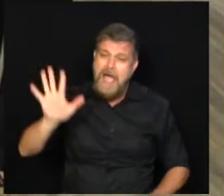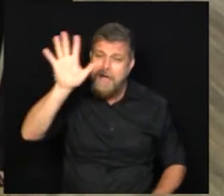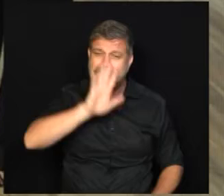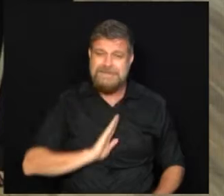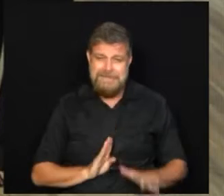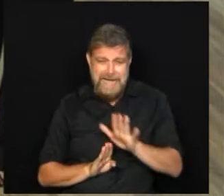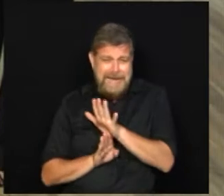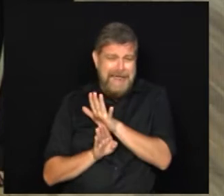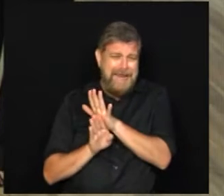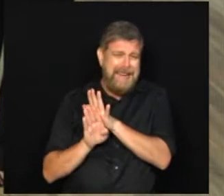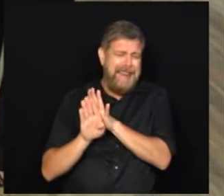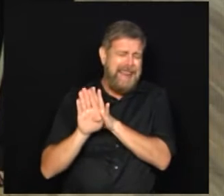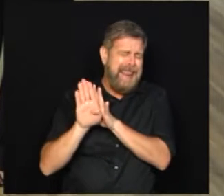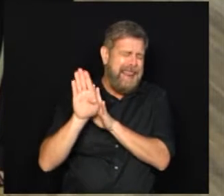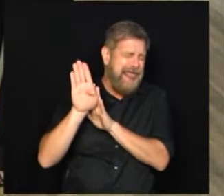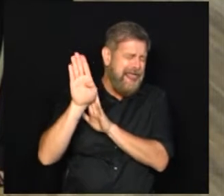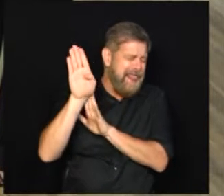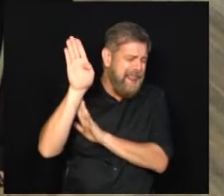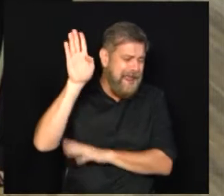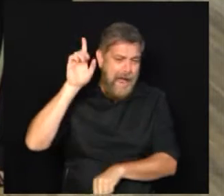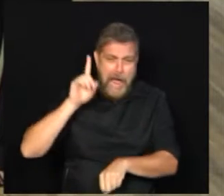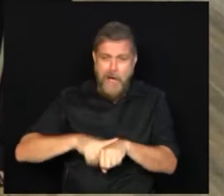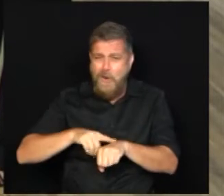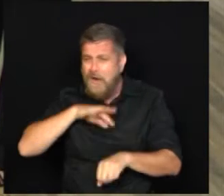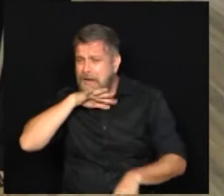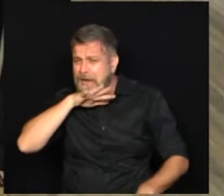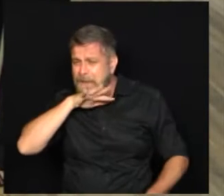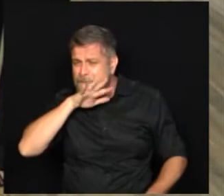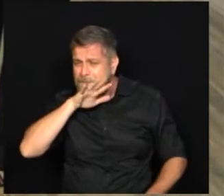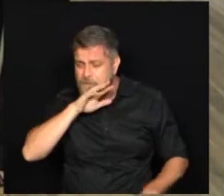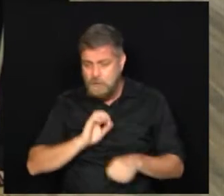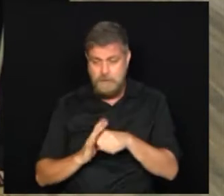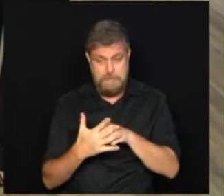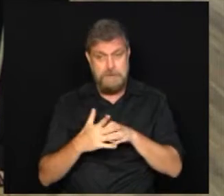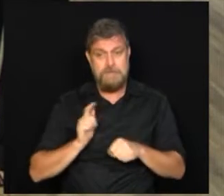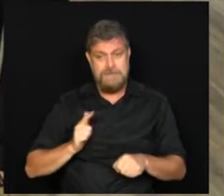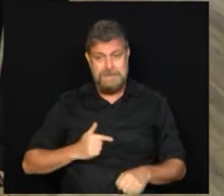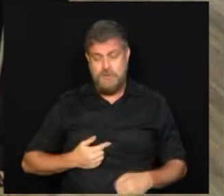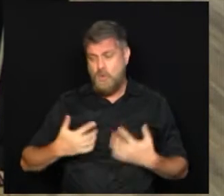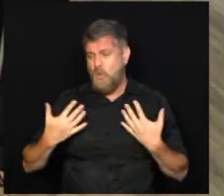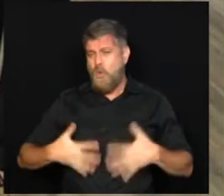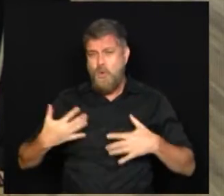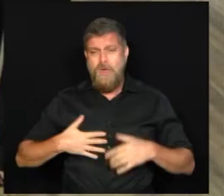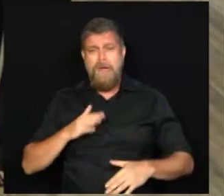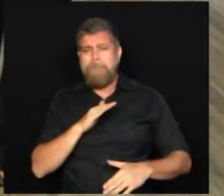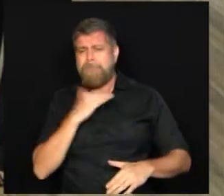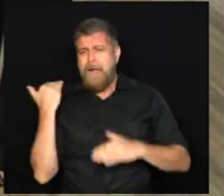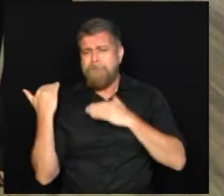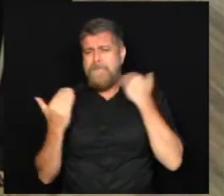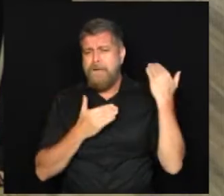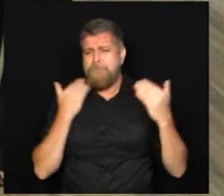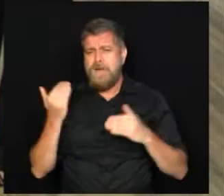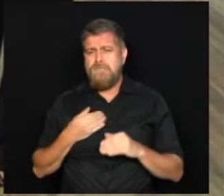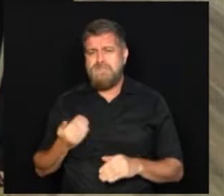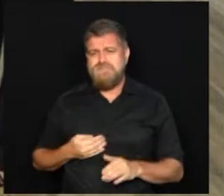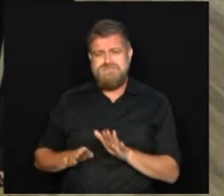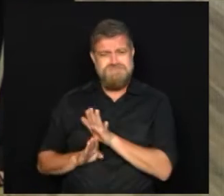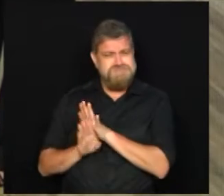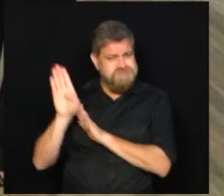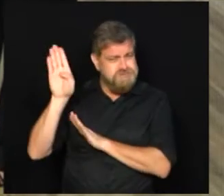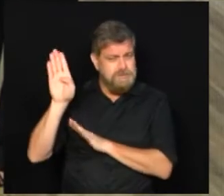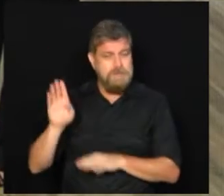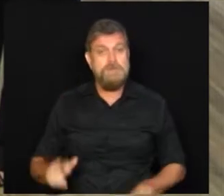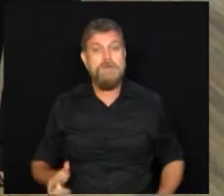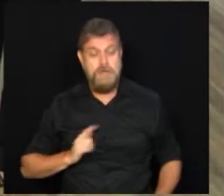o ápice pior momento da Pan de e agora com um recorde de casos e de mortes né menina é verdade